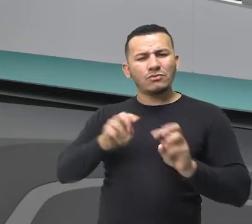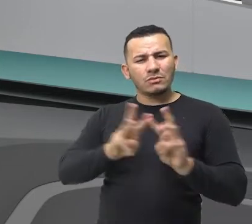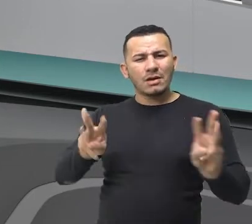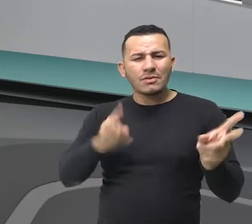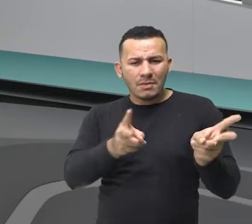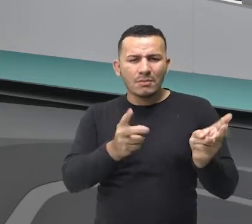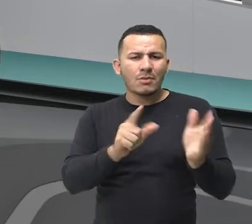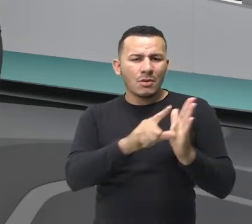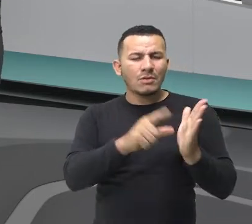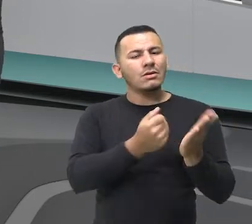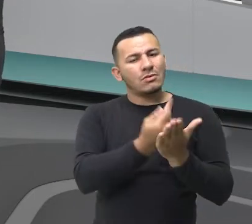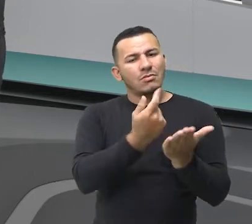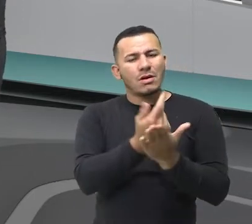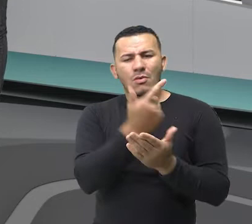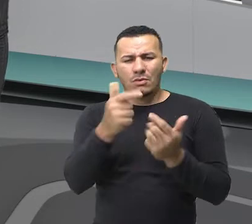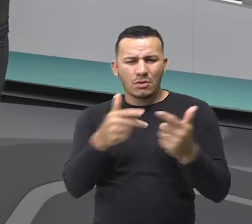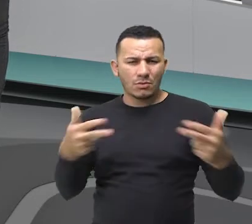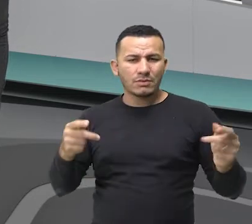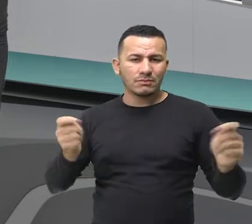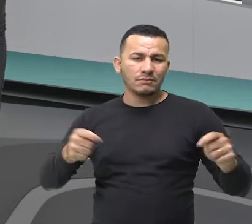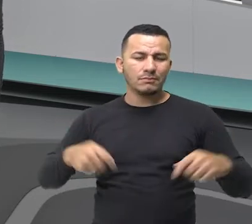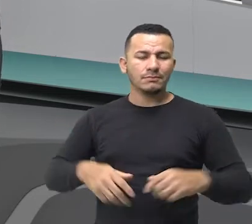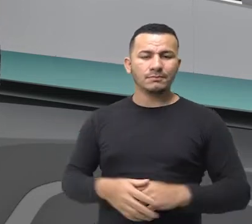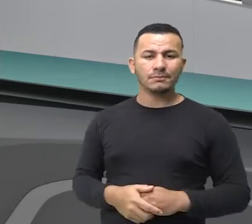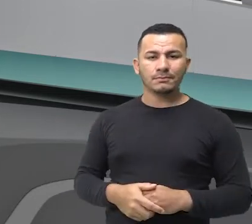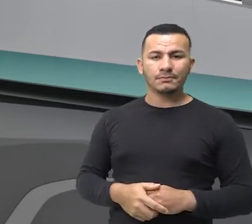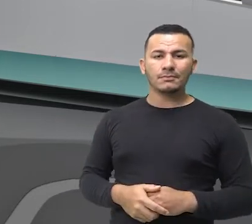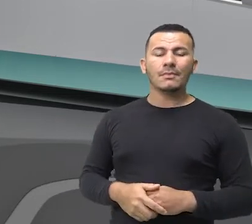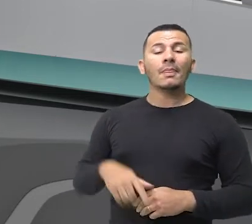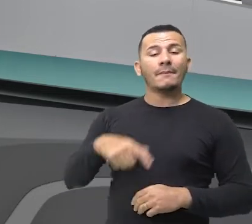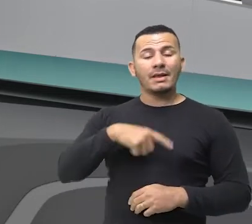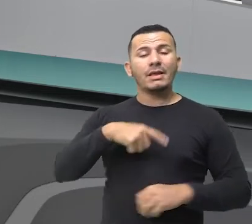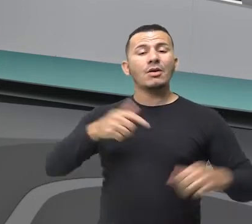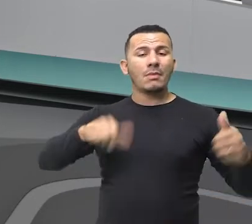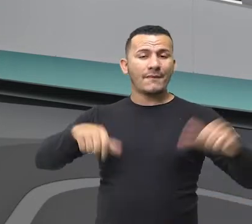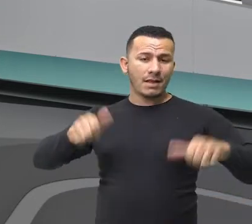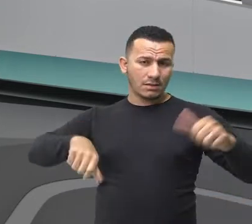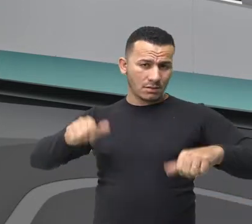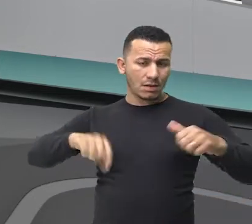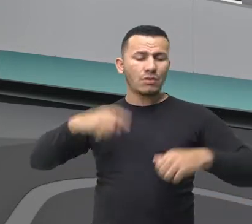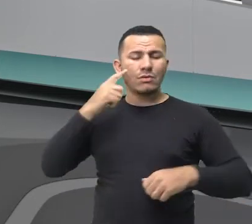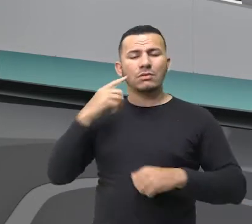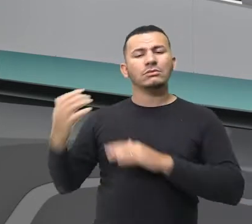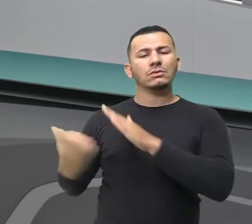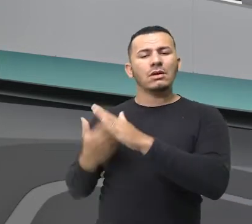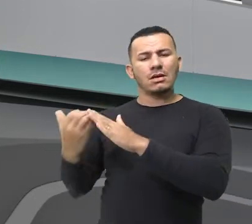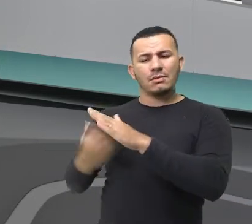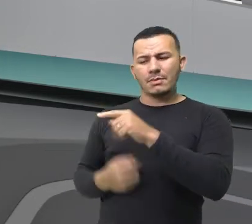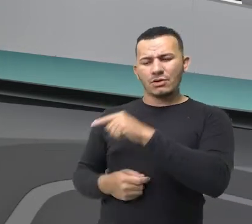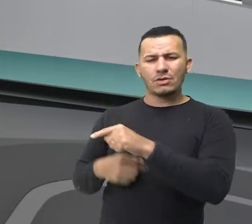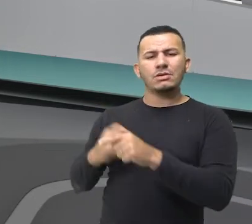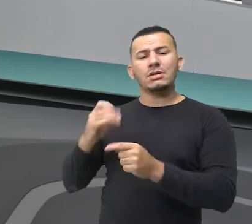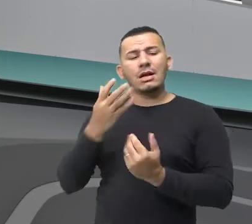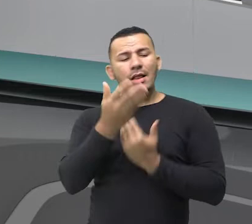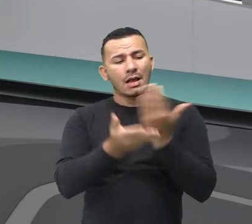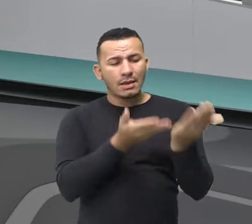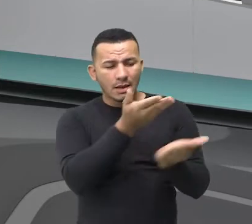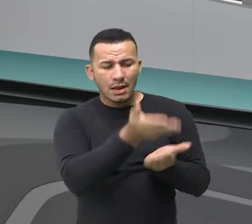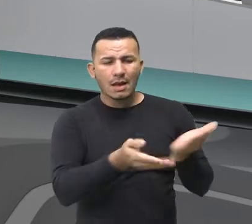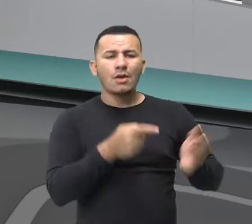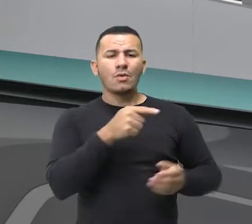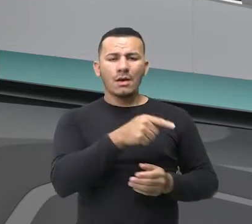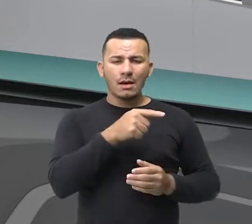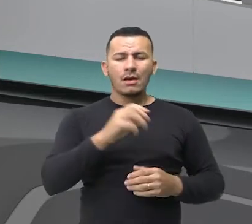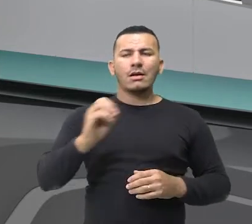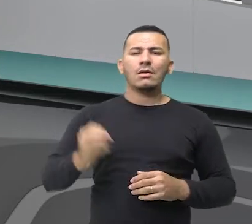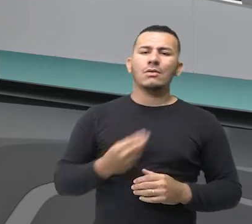também e eu vi série que é uma nota para esse atendimento Ou seja a empresa foi para essa tive a